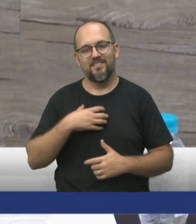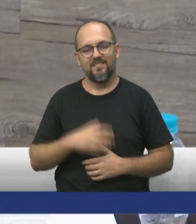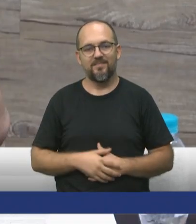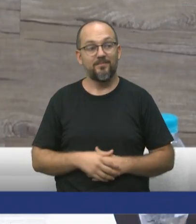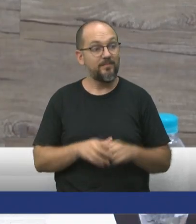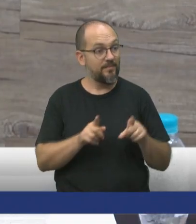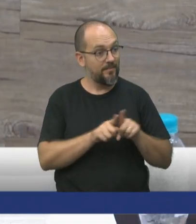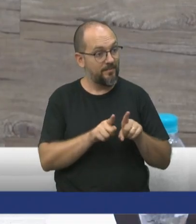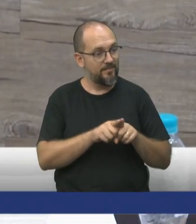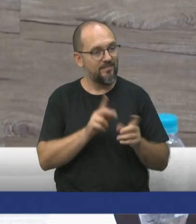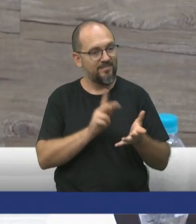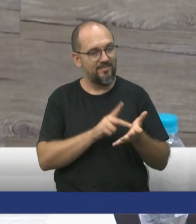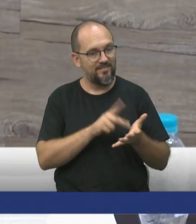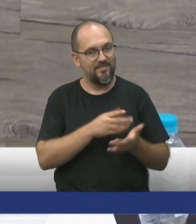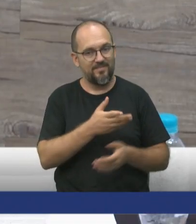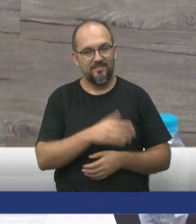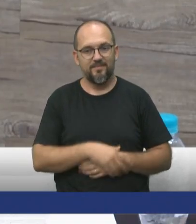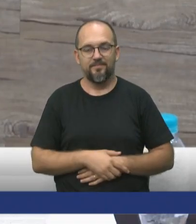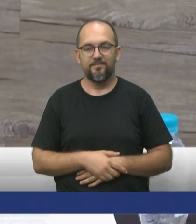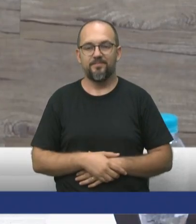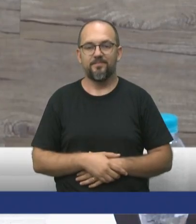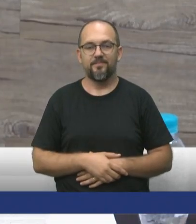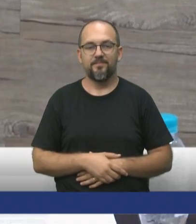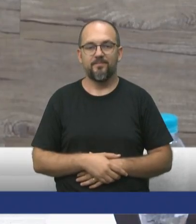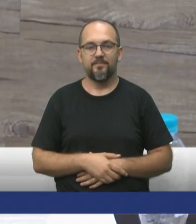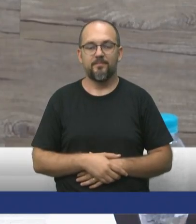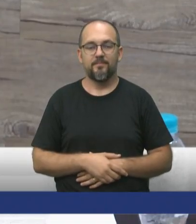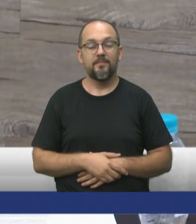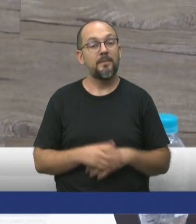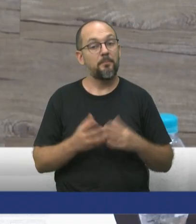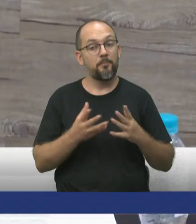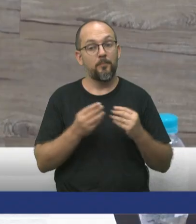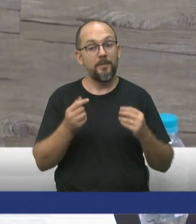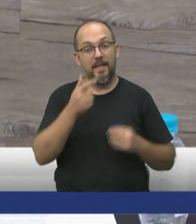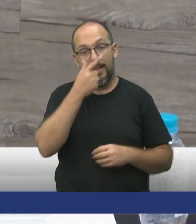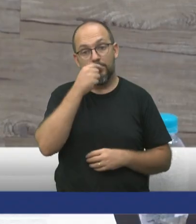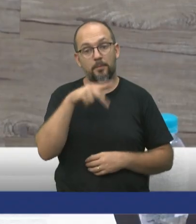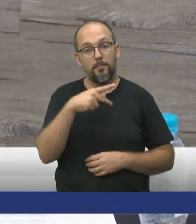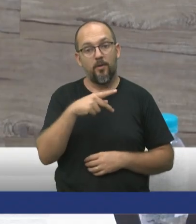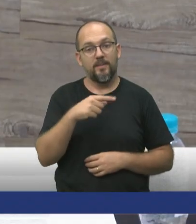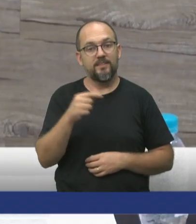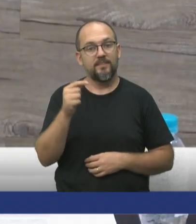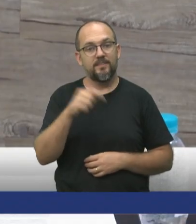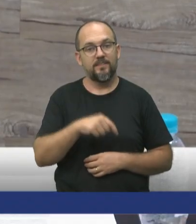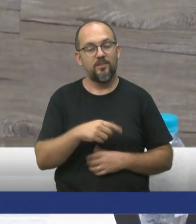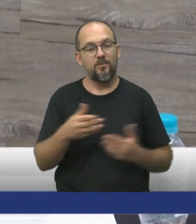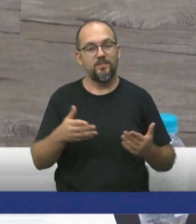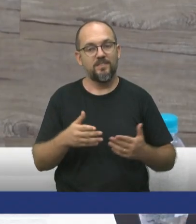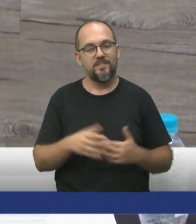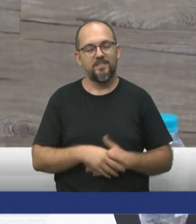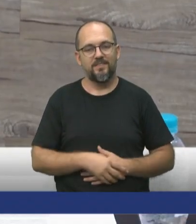Também, verdade, né, Gabriel? Tem muita gente de Lençóis Paulistas nessa tribuna hoje.